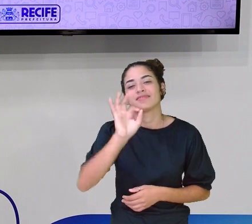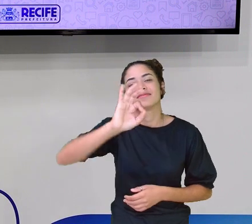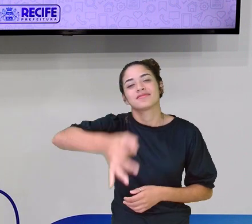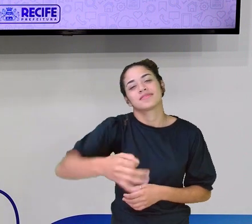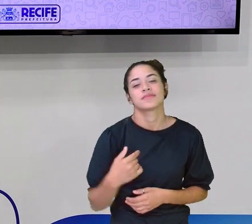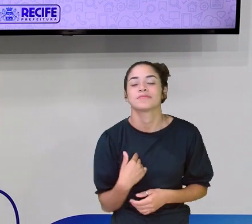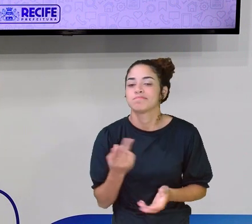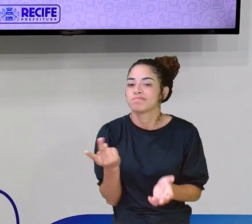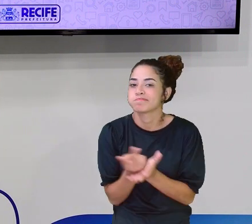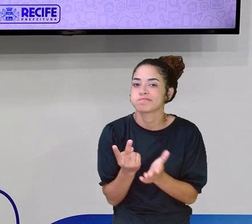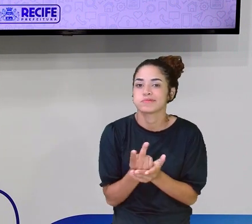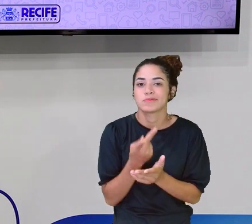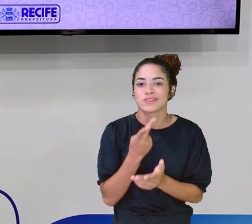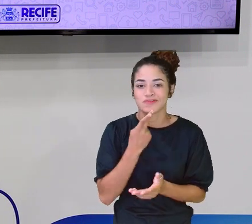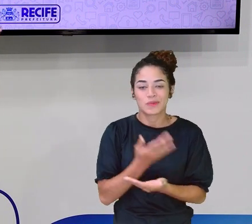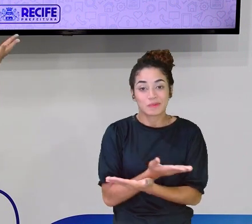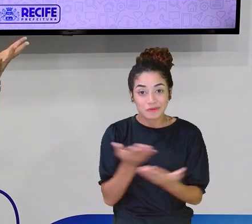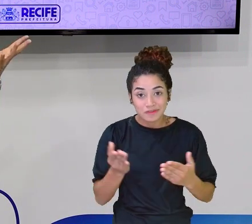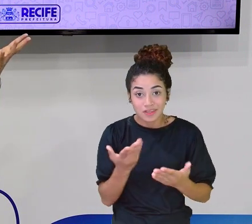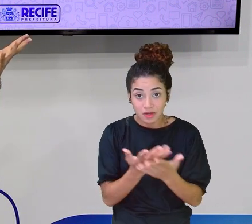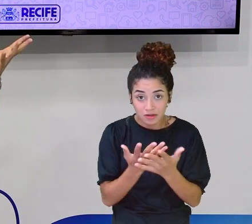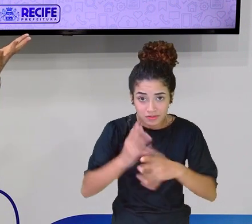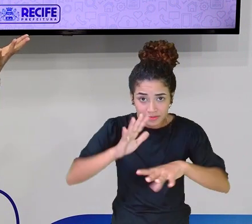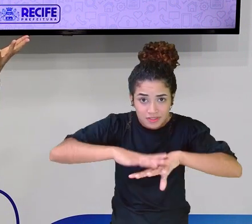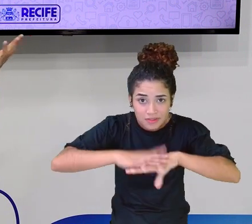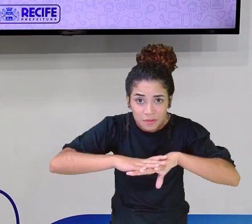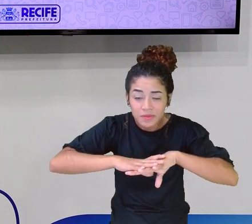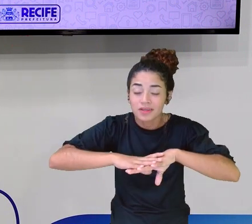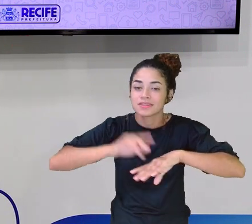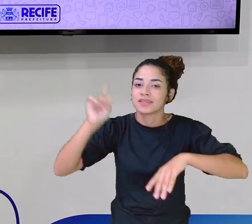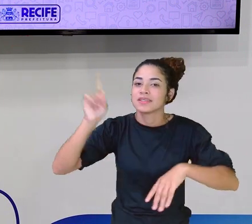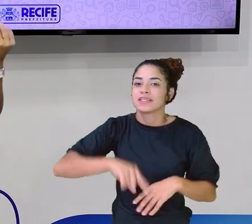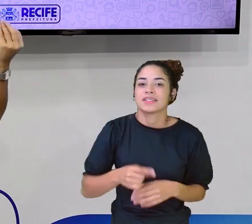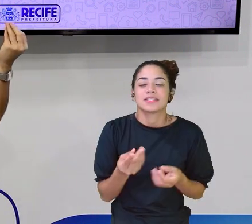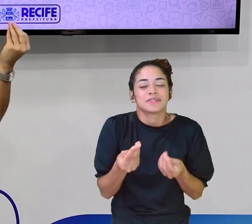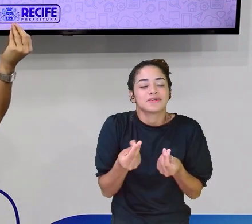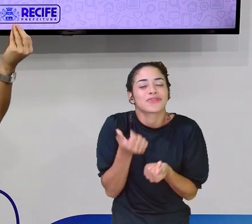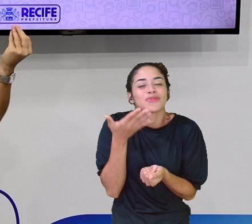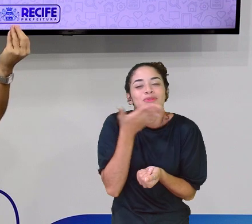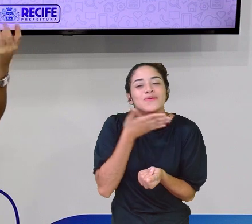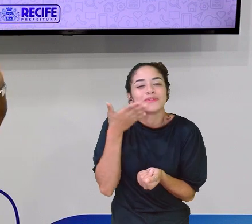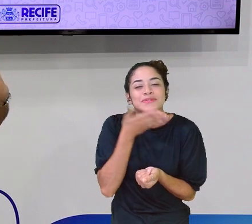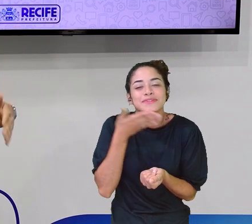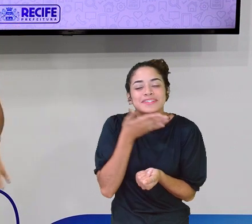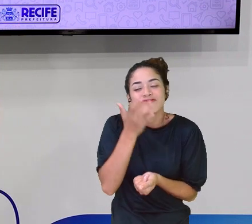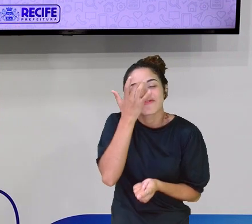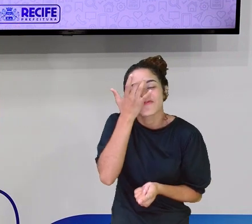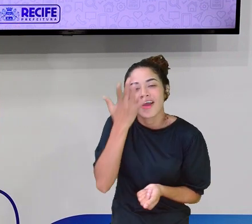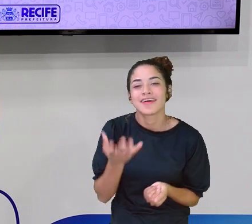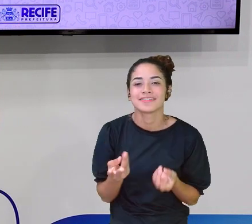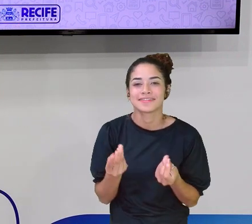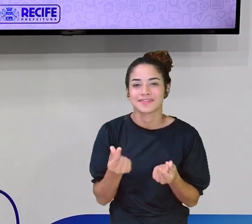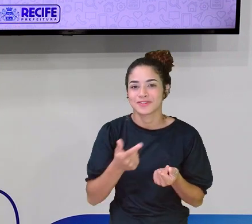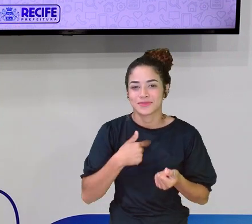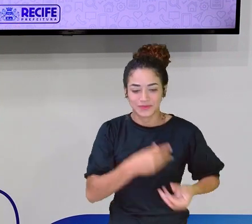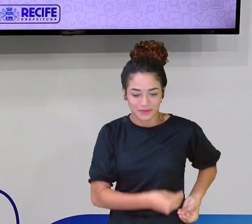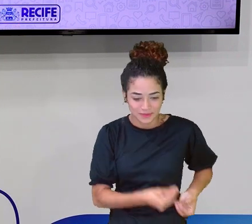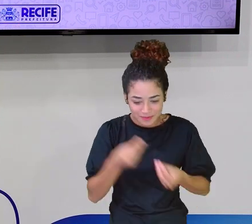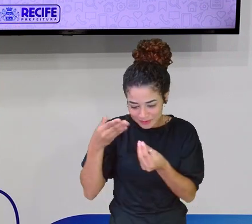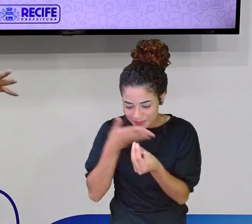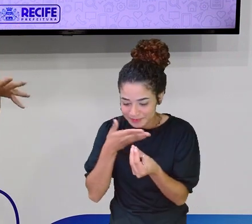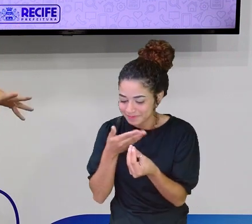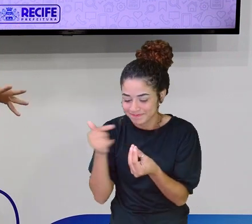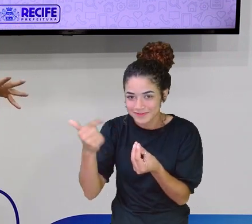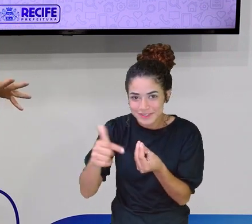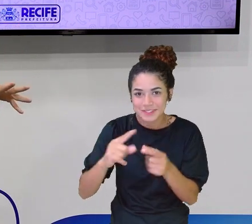Eu sempre digo para vocês que as aulas de matemática são um docinho e eu nem trouxe nenhum bombom,